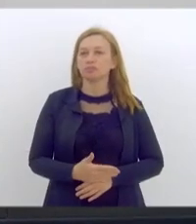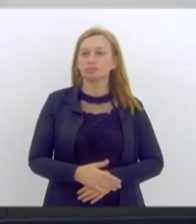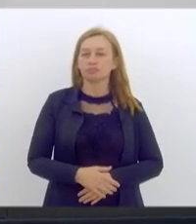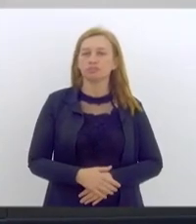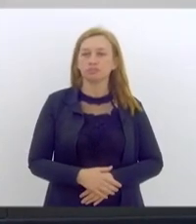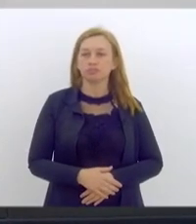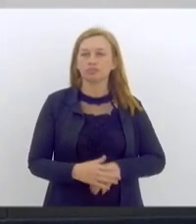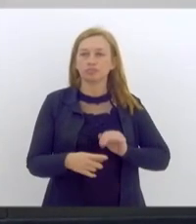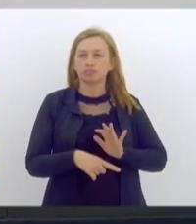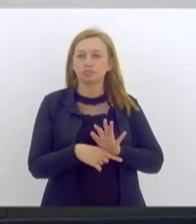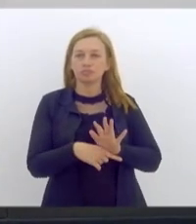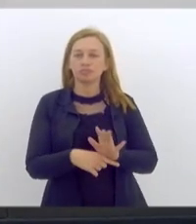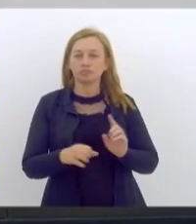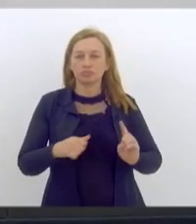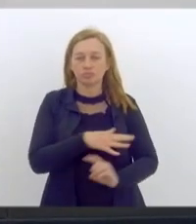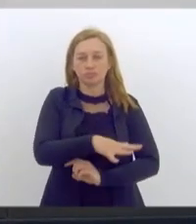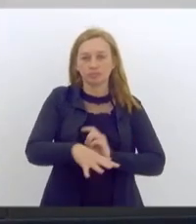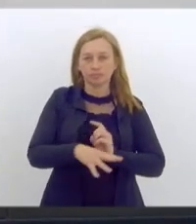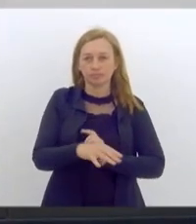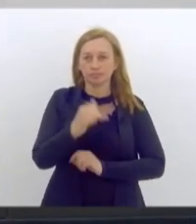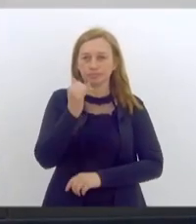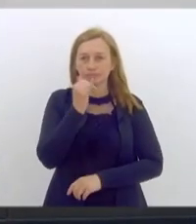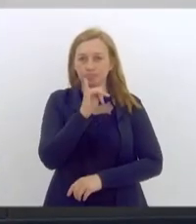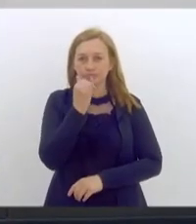trouxe para a sociedade Fluminense